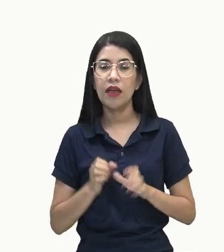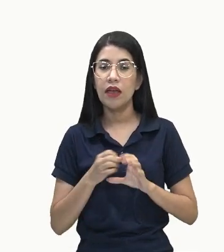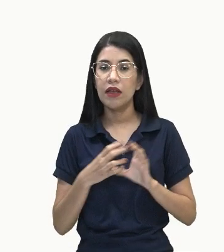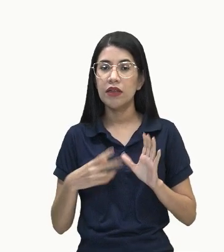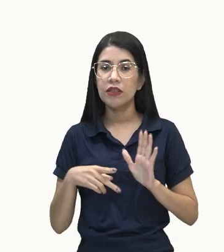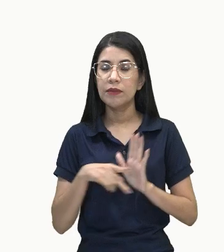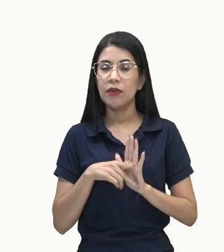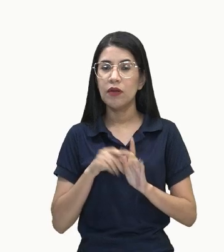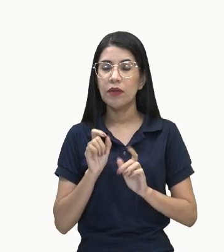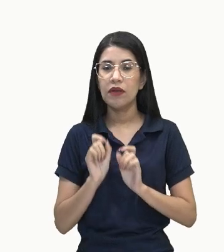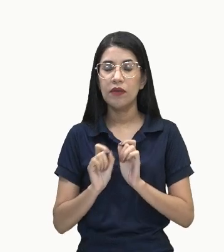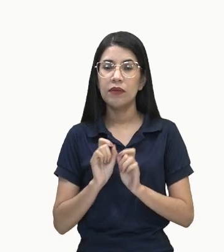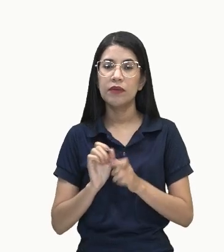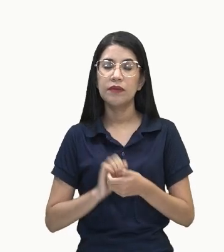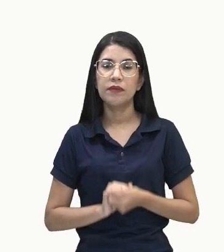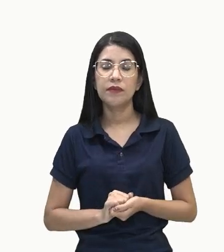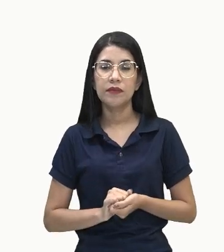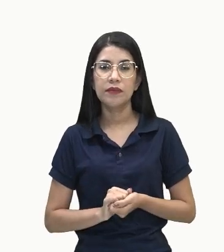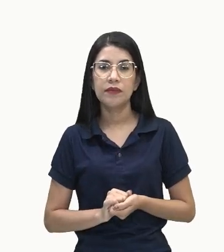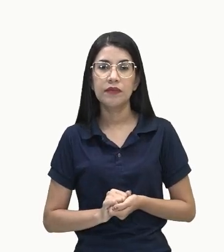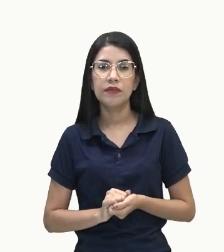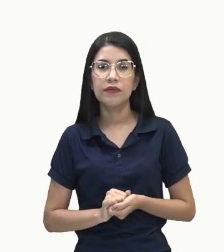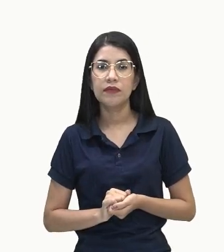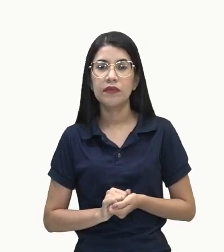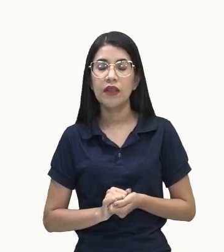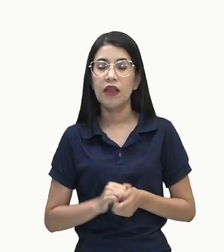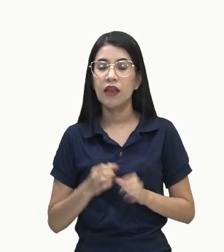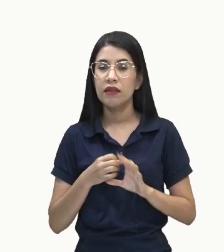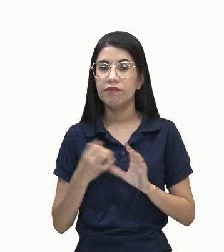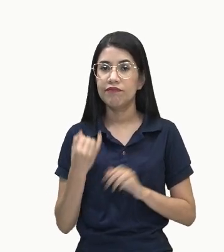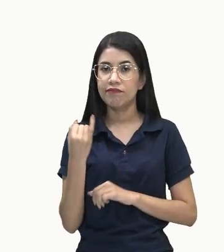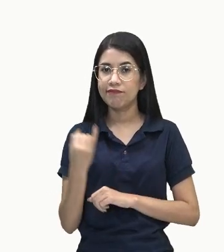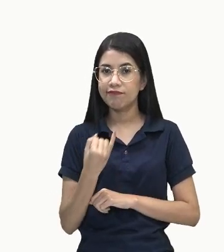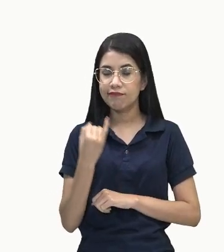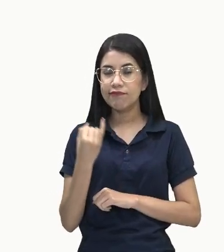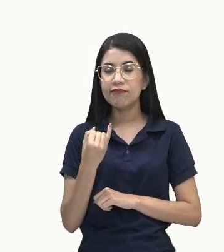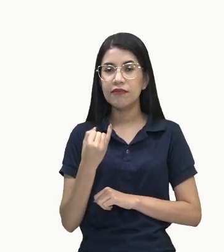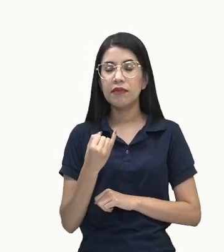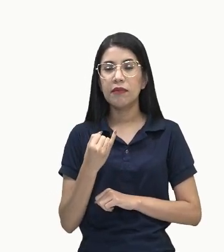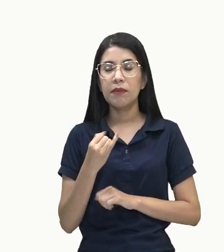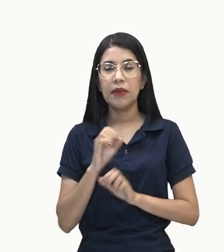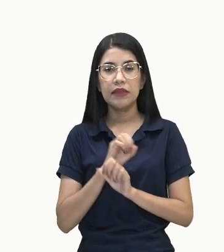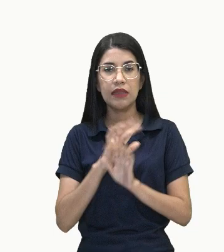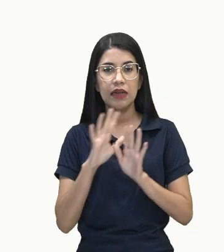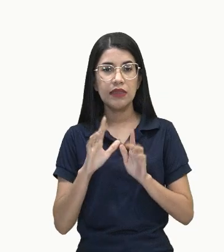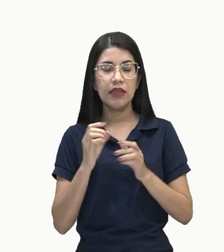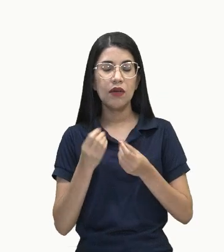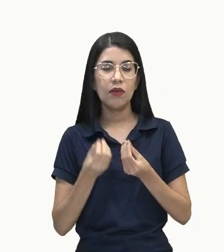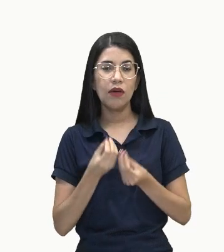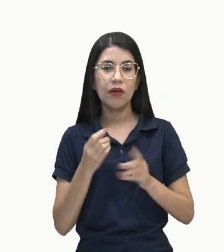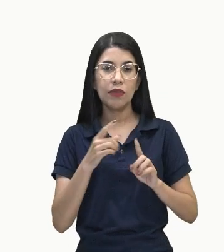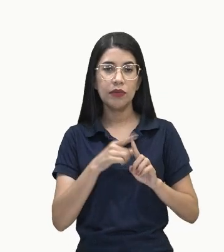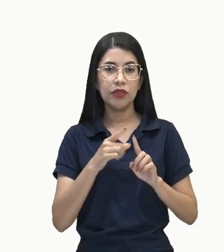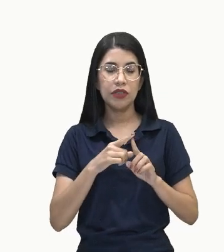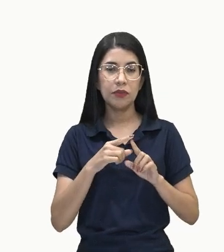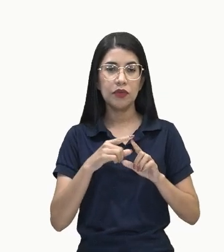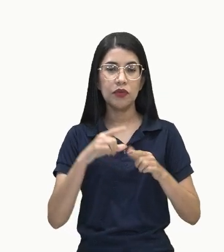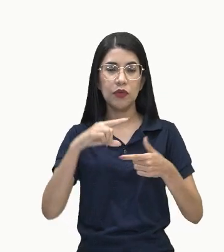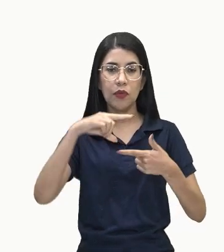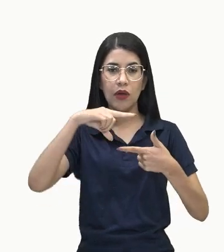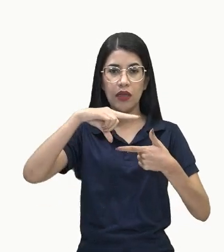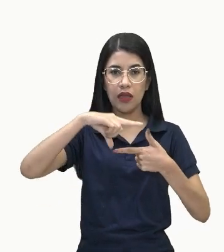que vai determinar, ou aliás, uma característica muito importante, tanto em relação ao quadrado como em relação ao